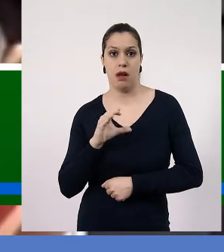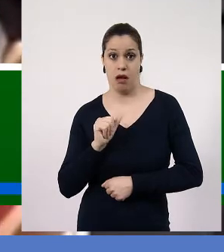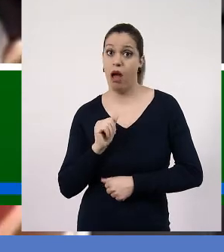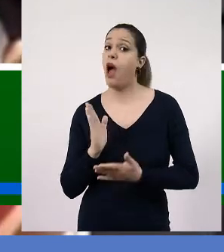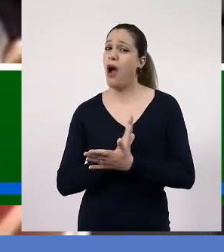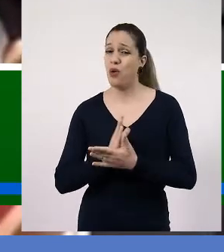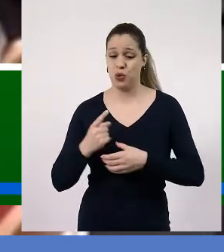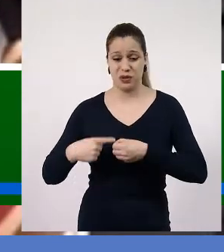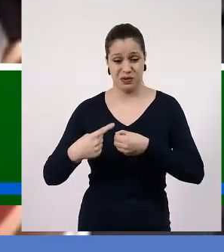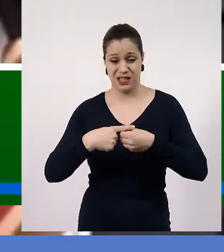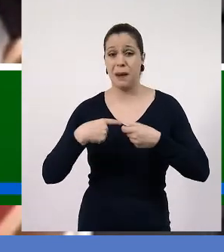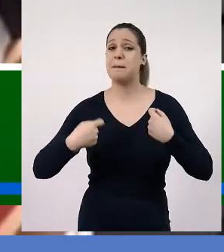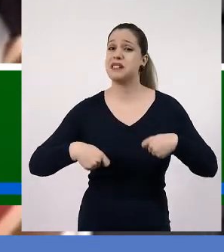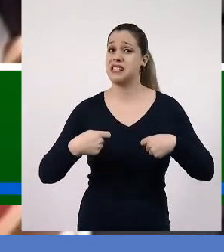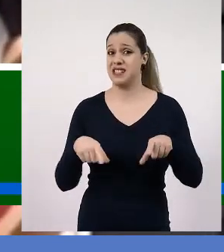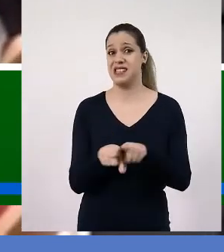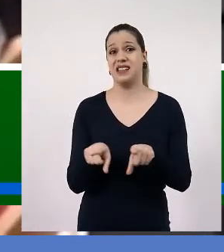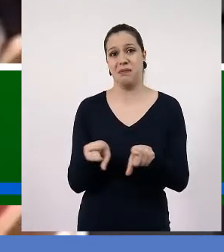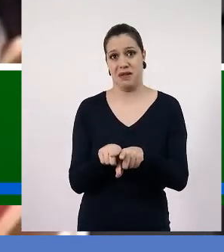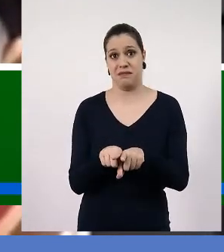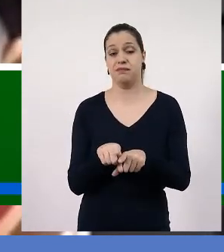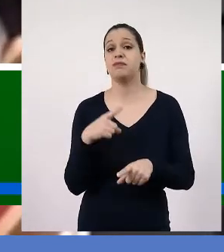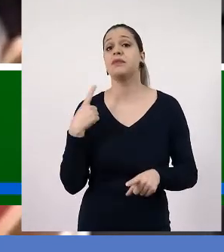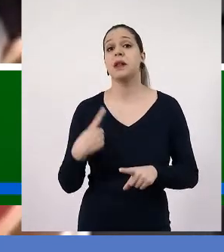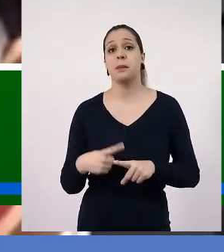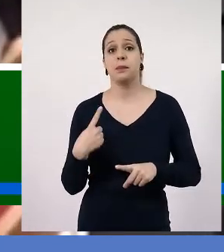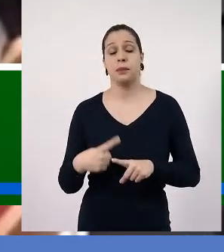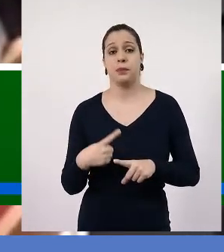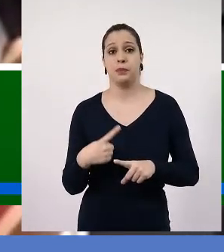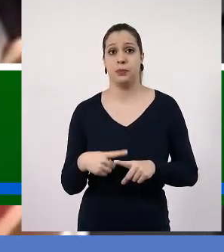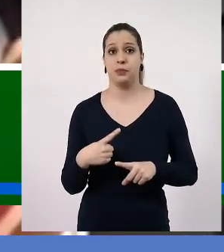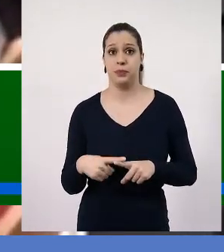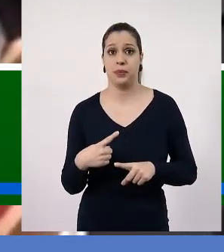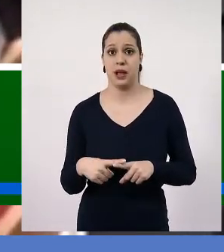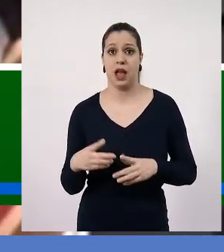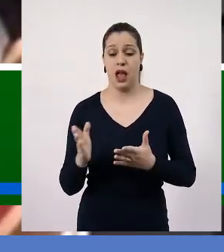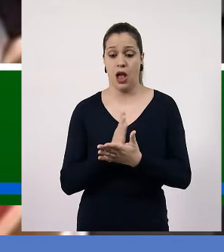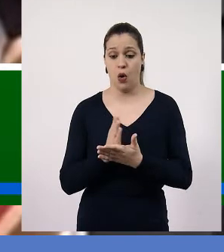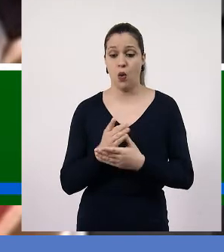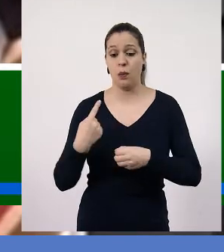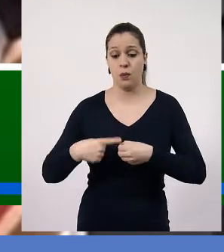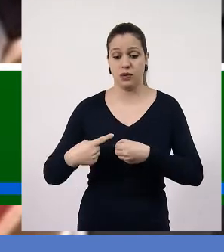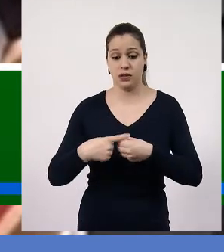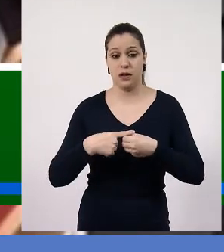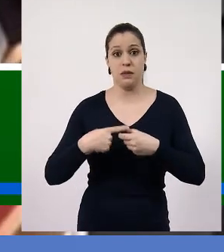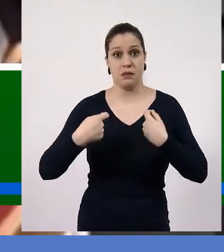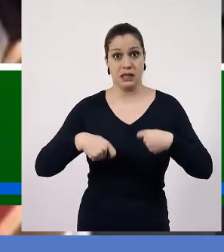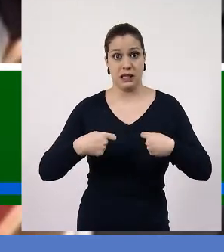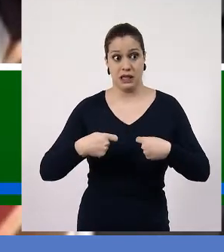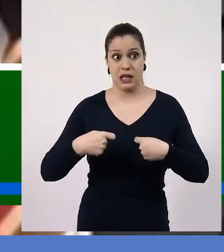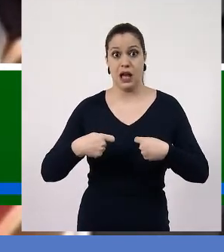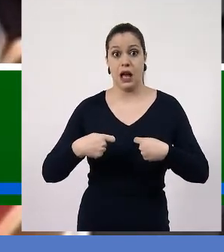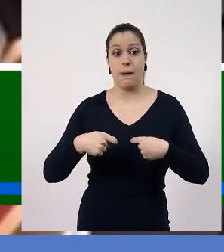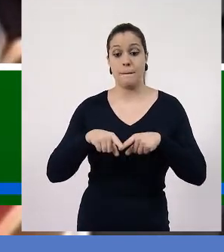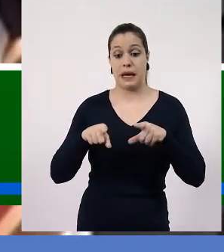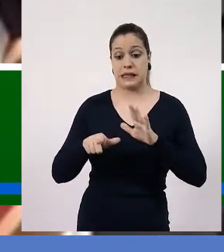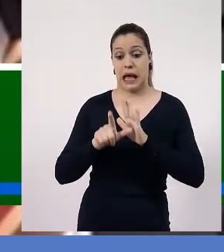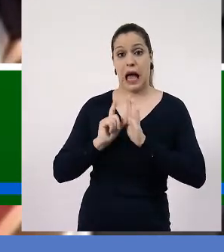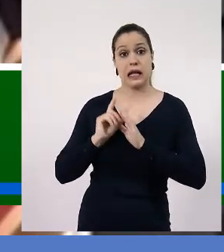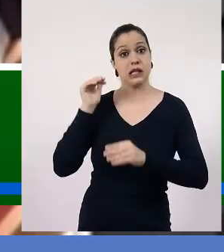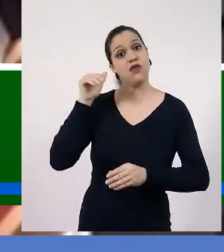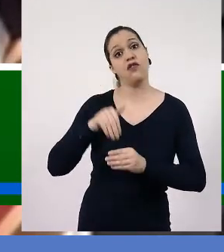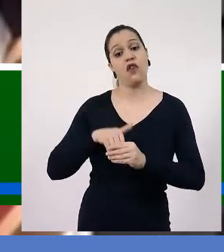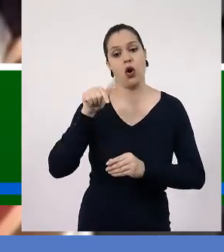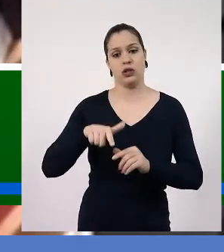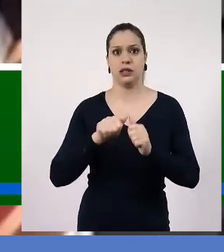decretar. Por quê? E ele precisa passar, além de ser decretado pelo município, pela Câmara, ele precisa passar pela Assembleia. Por quê? Porque todos